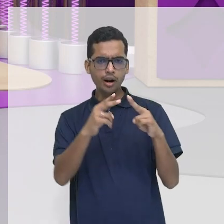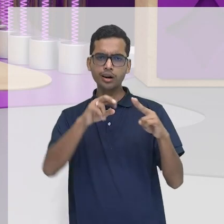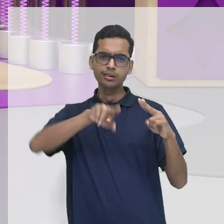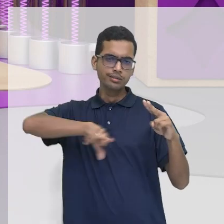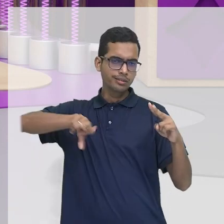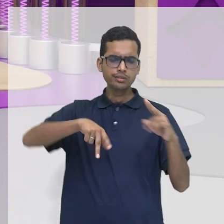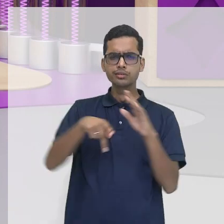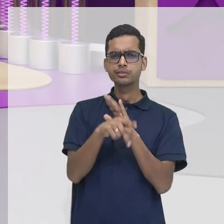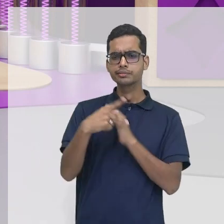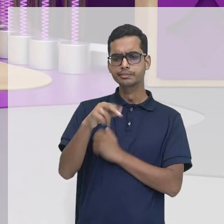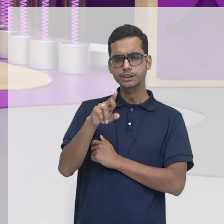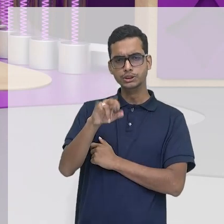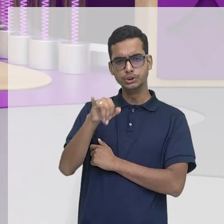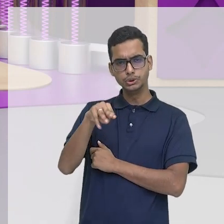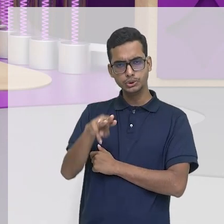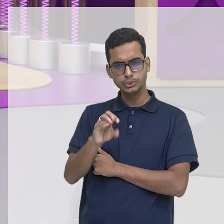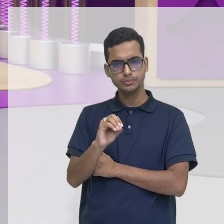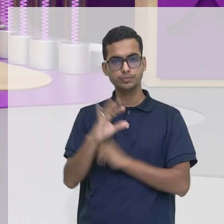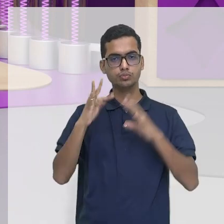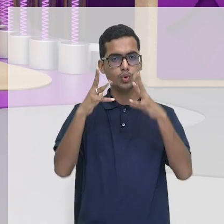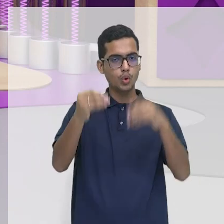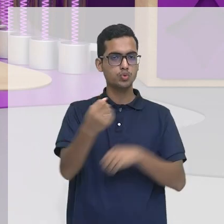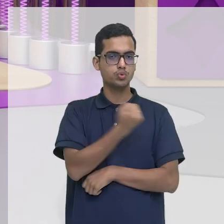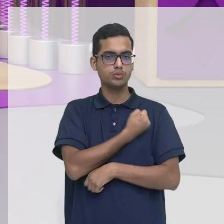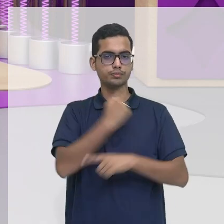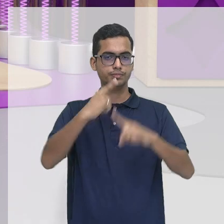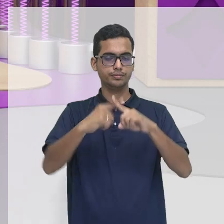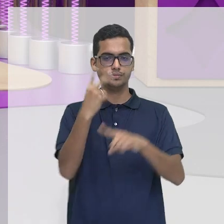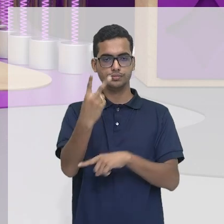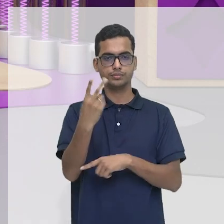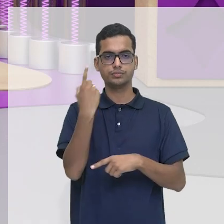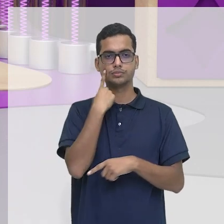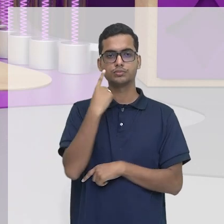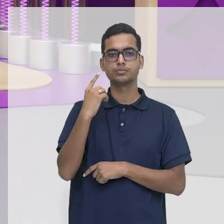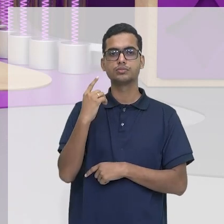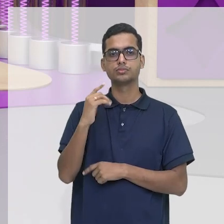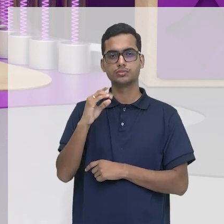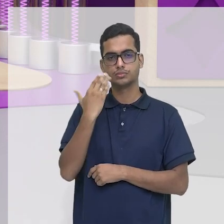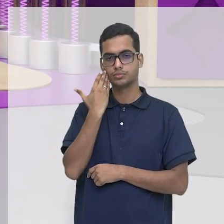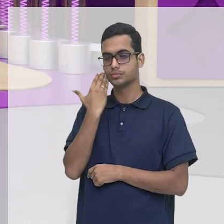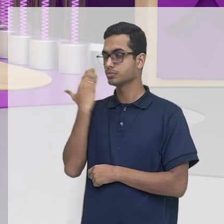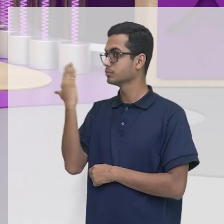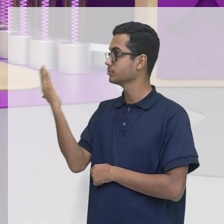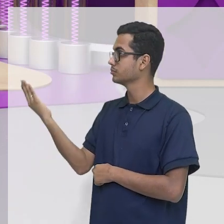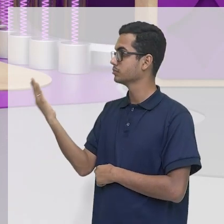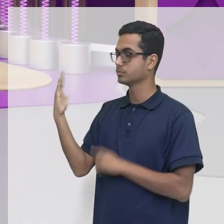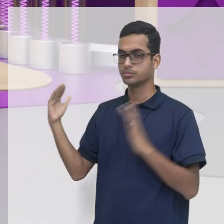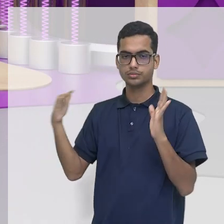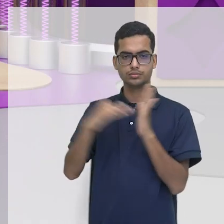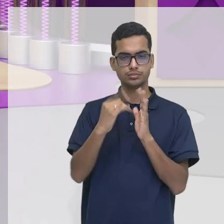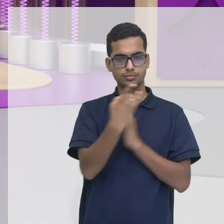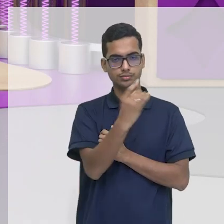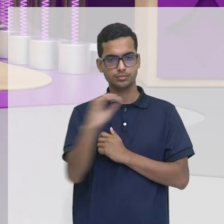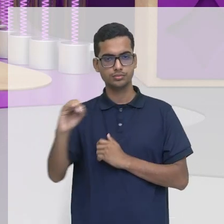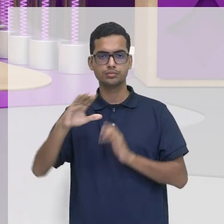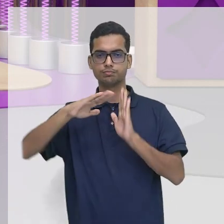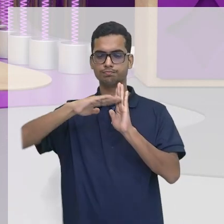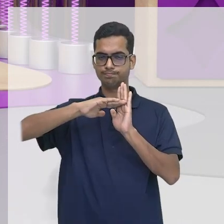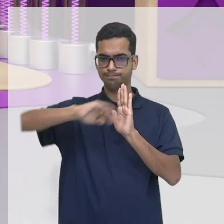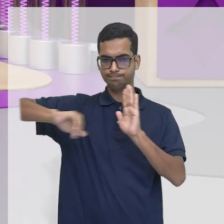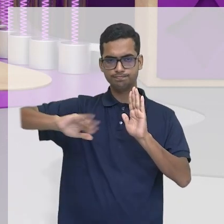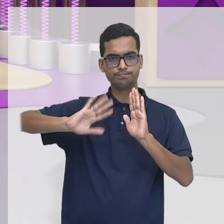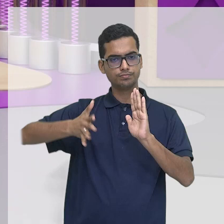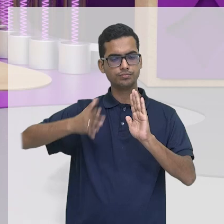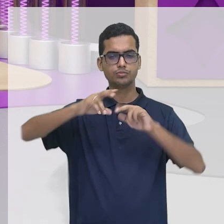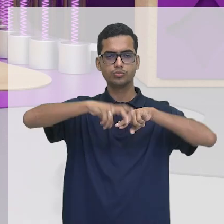Ó. Todos os múltiplos de 2, né? Tirando o próprio 2, até o 100, eliminamos. Porque